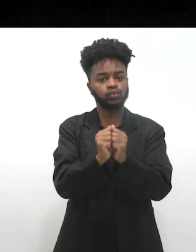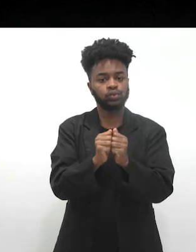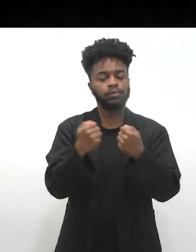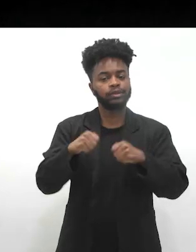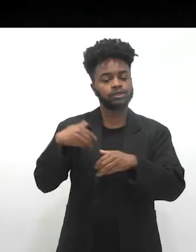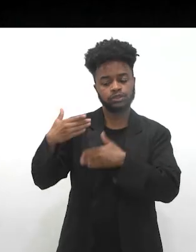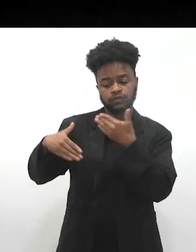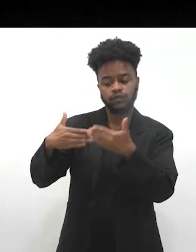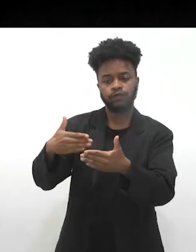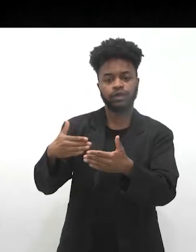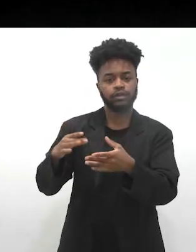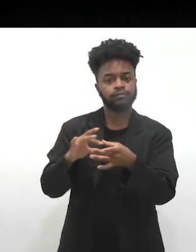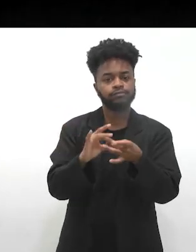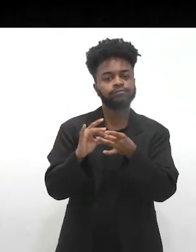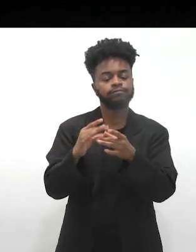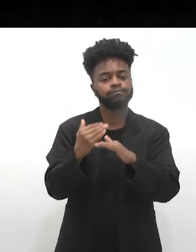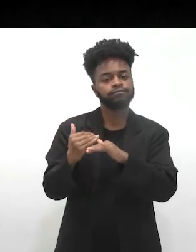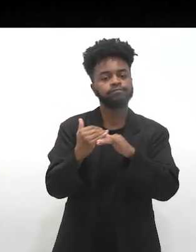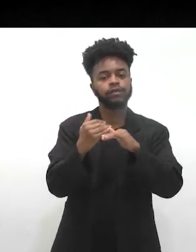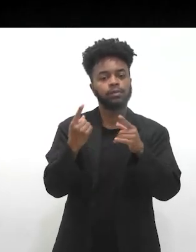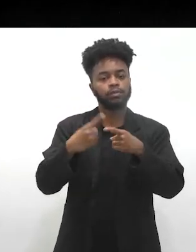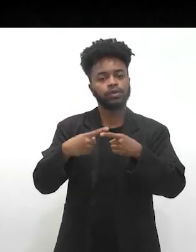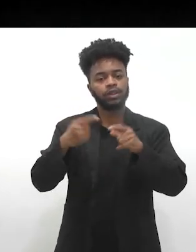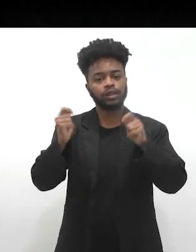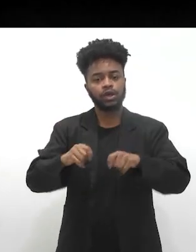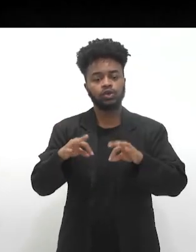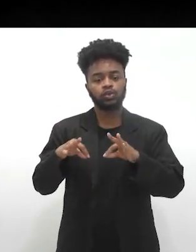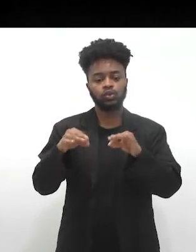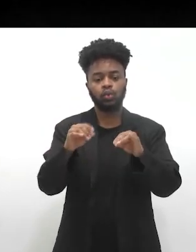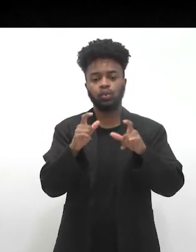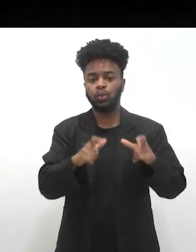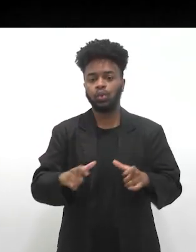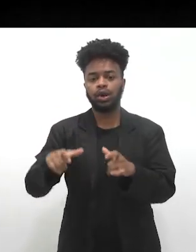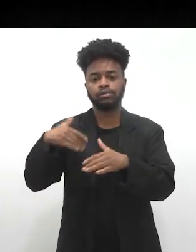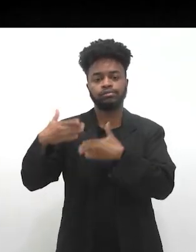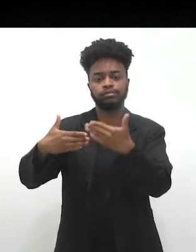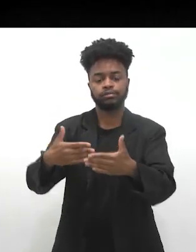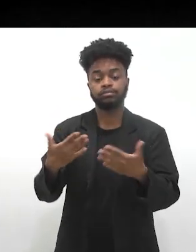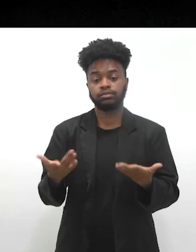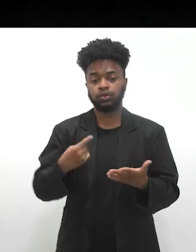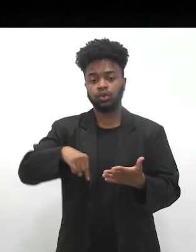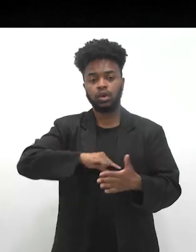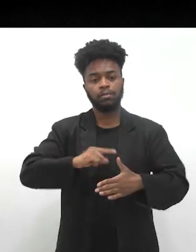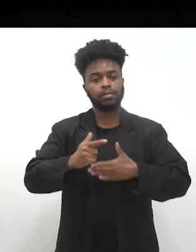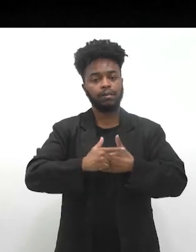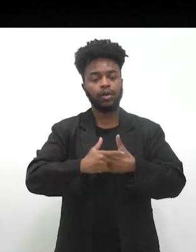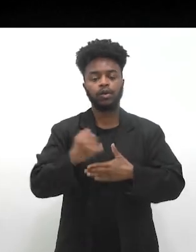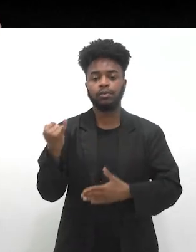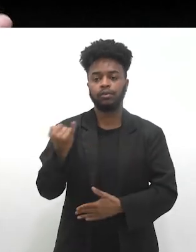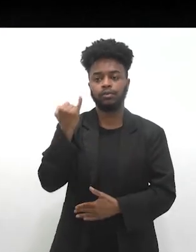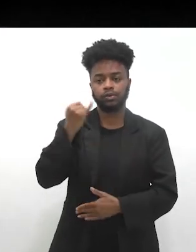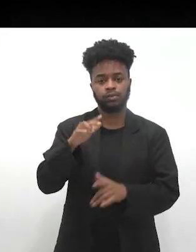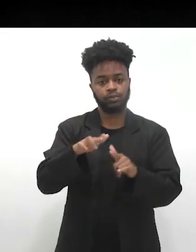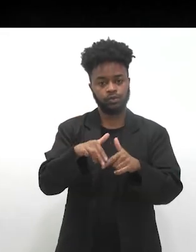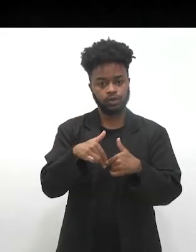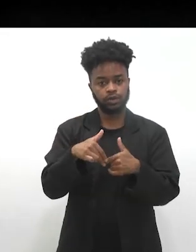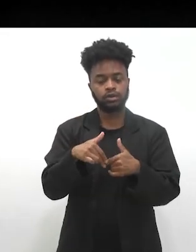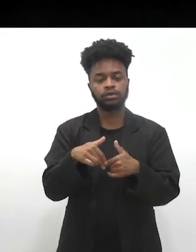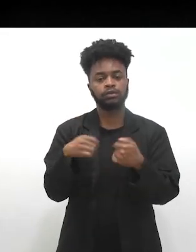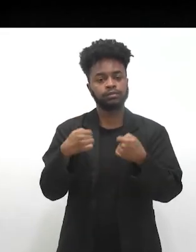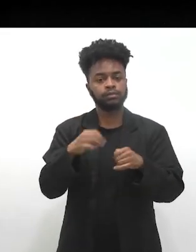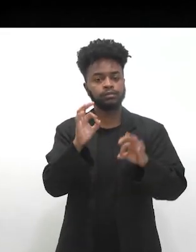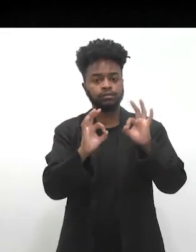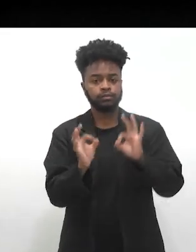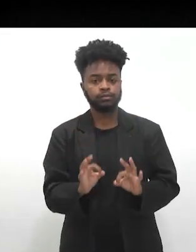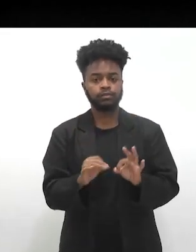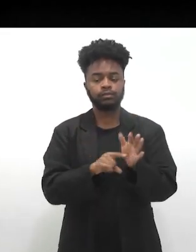precisa se desenvolver de forma articulada para que todas as regiões se desenvolvam. E aí o nosso papel é fundamental de